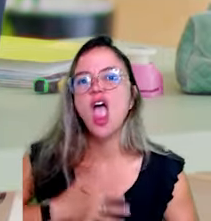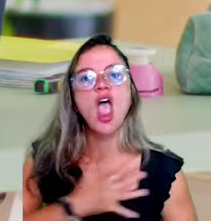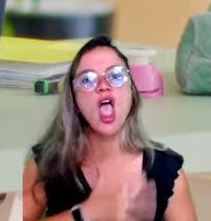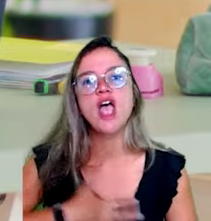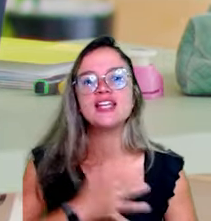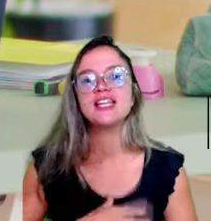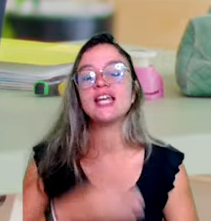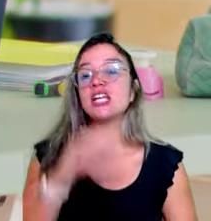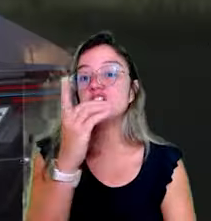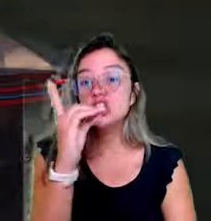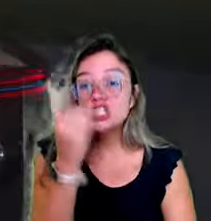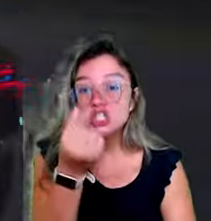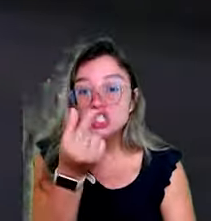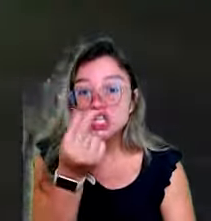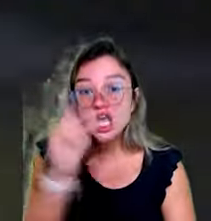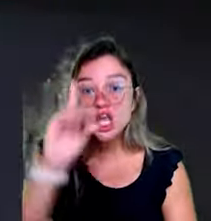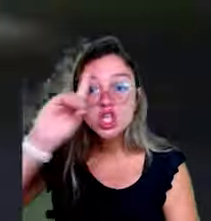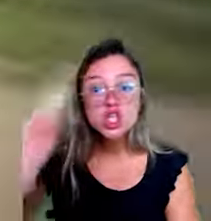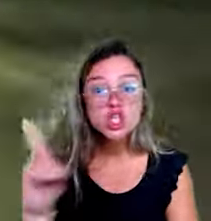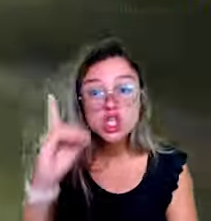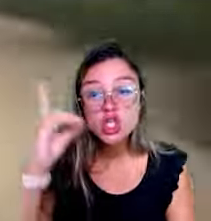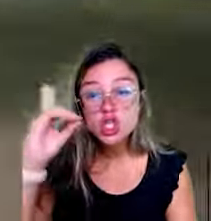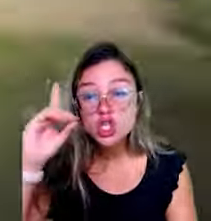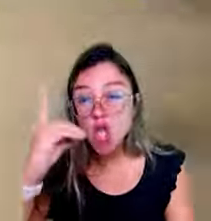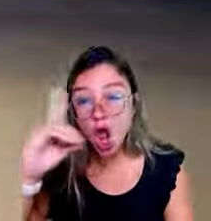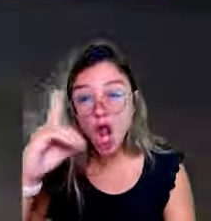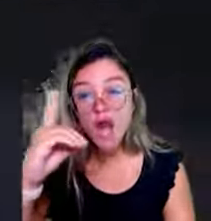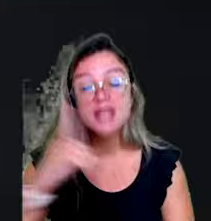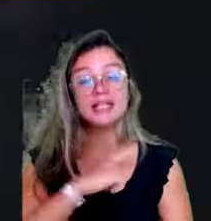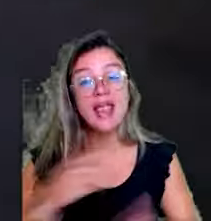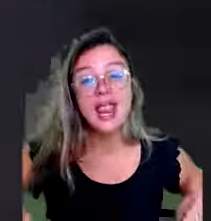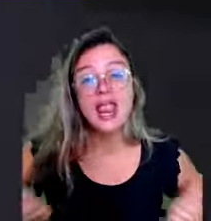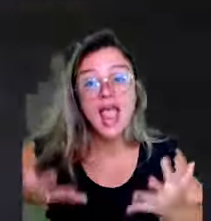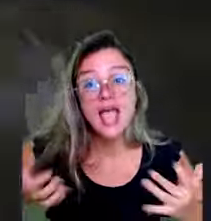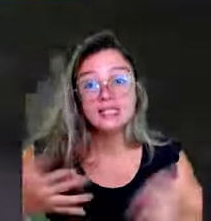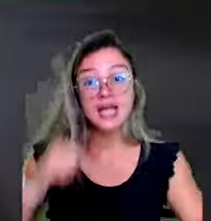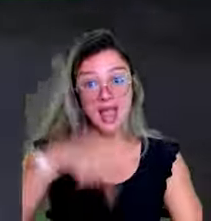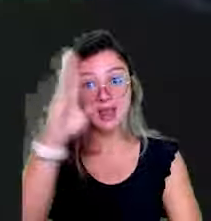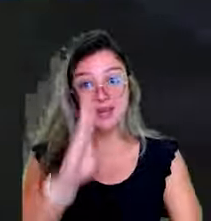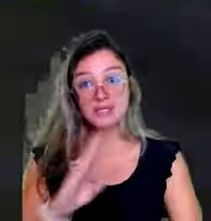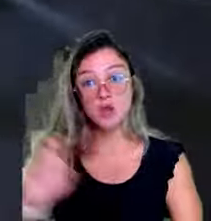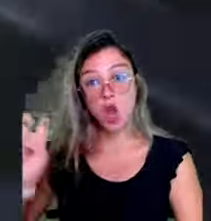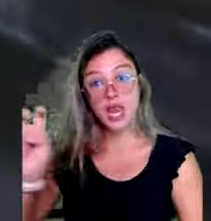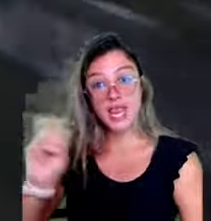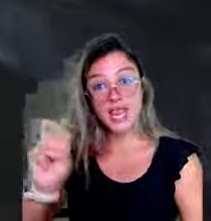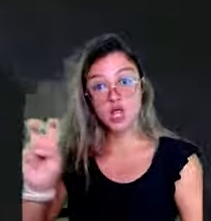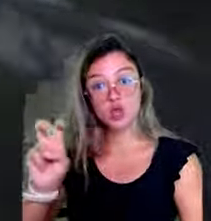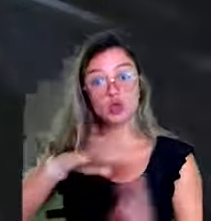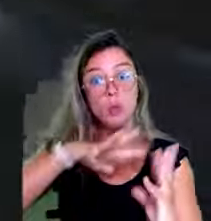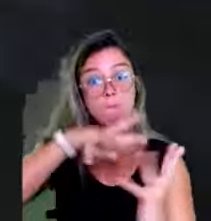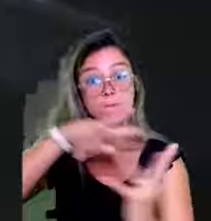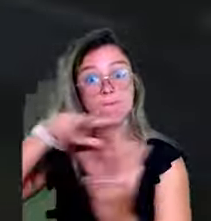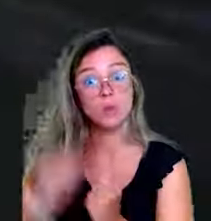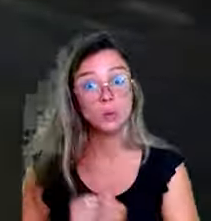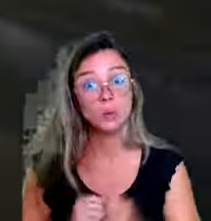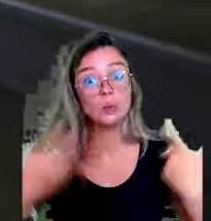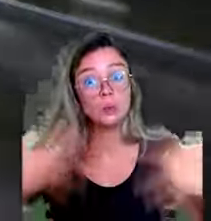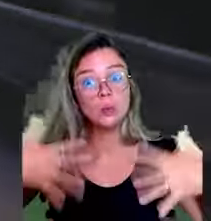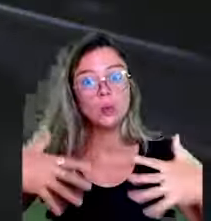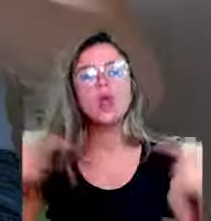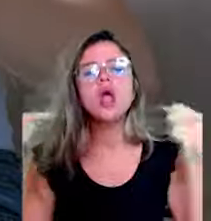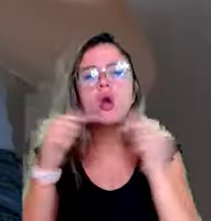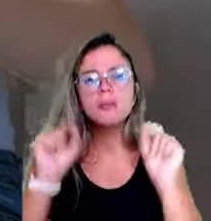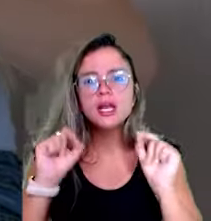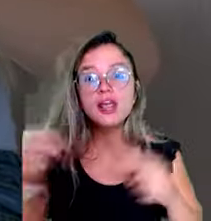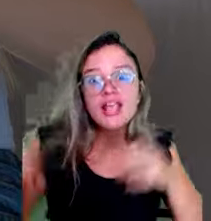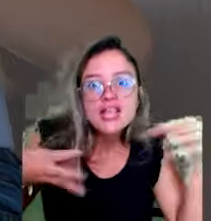de dólares anualmente. O Brasil é o quinto maior mercado de games do mundo, e esse crescimento está diretamente ligado à inovação